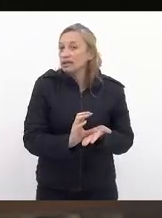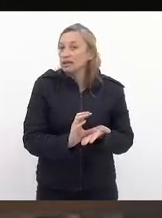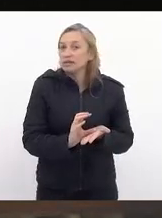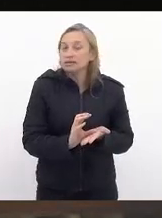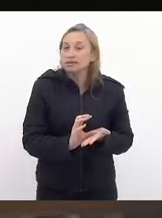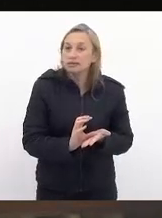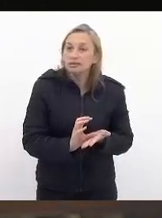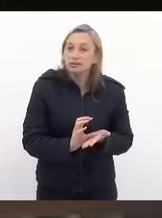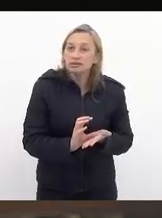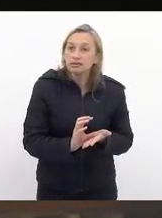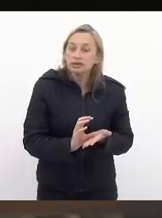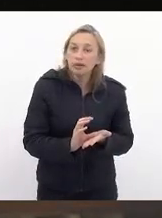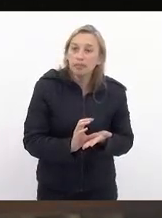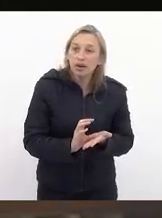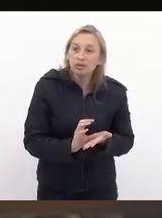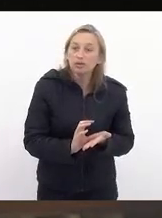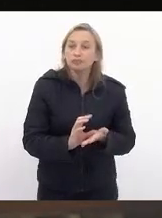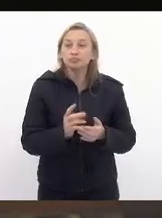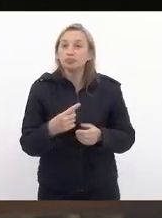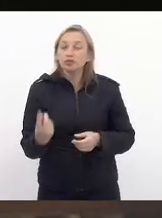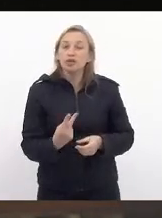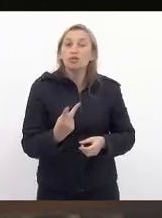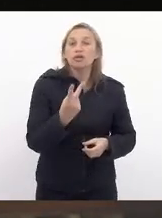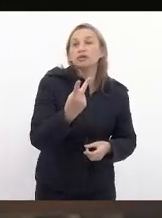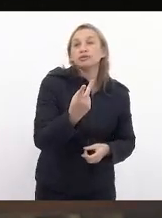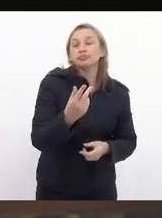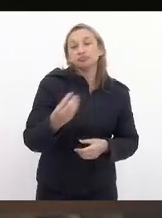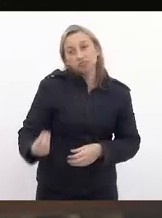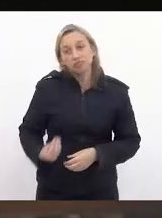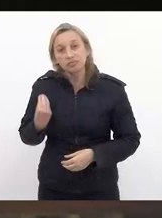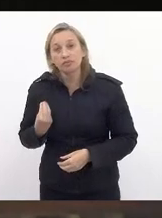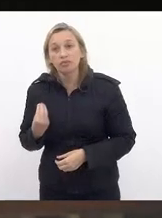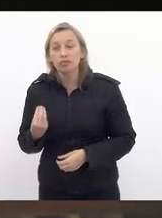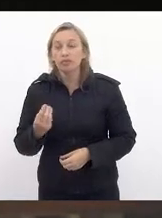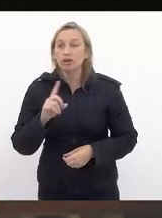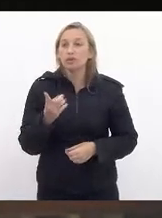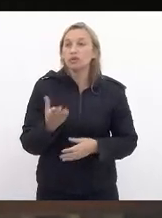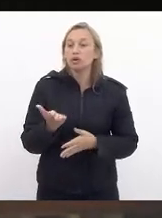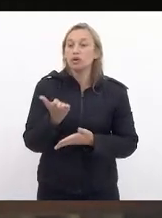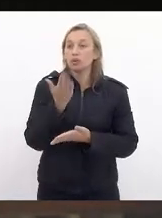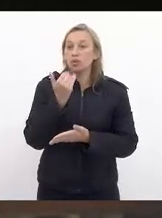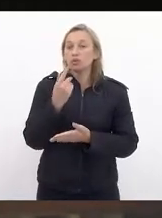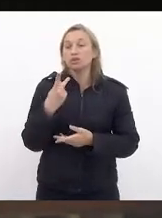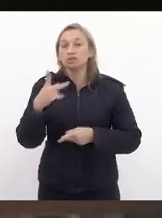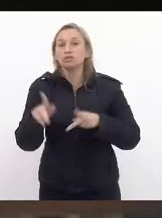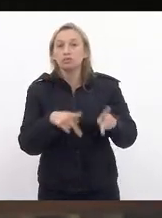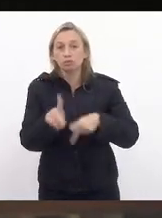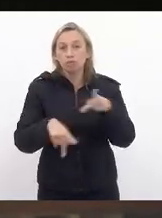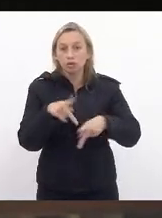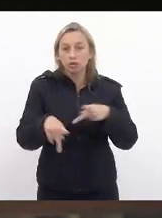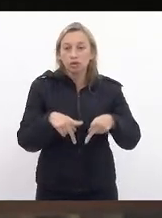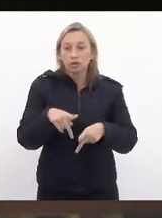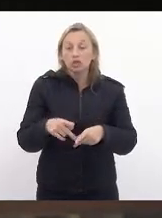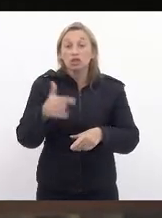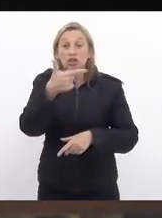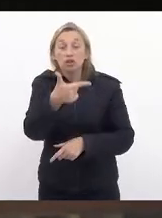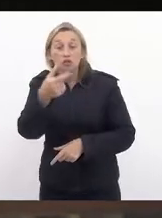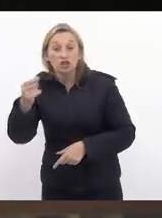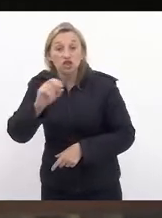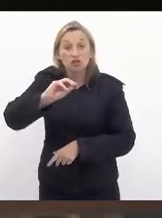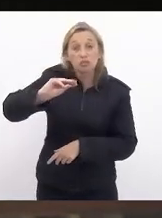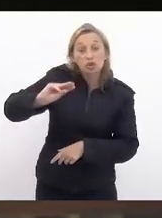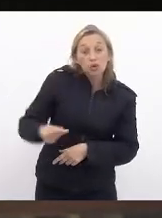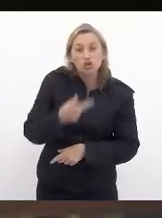governo não prioriza a vida não Fiori o coração do seu povo são 20